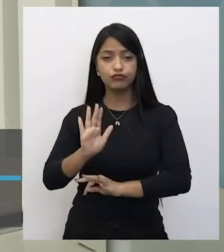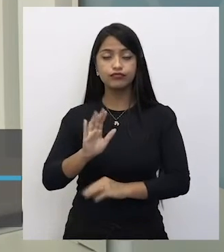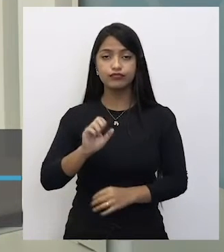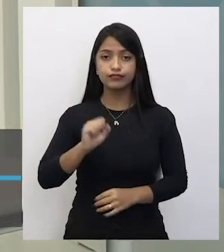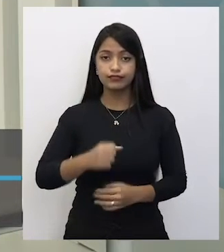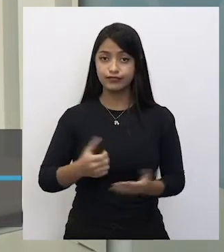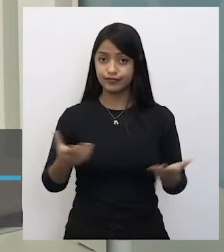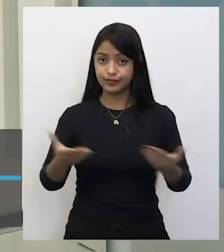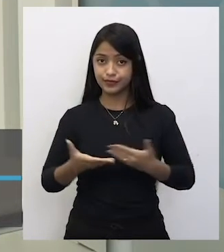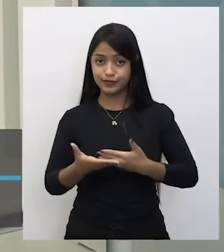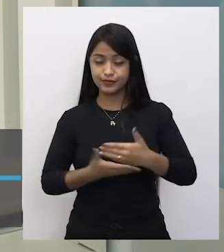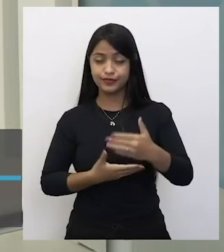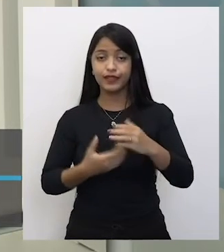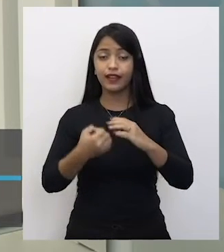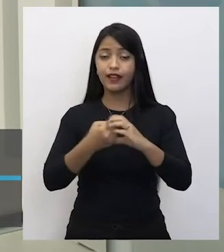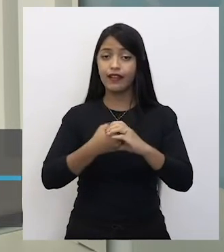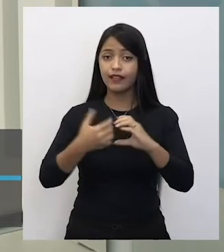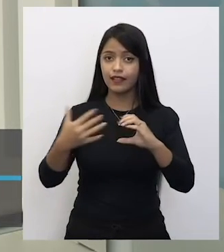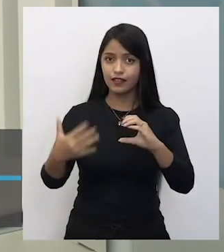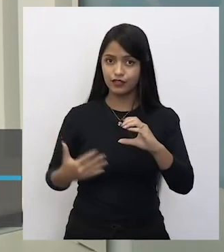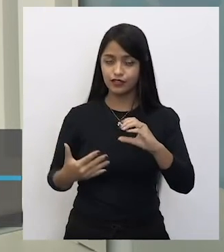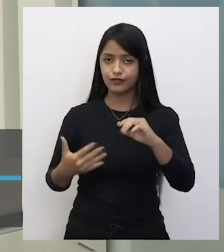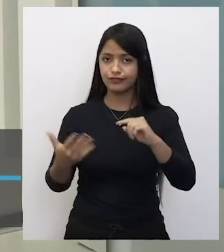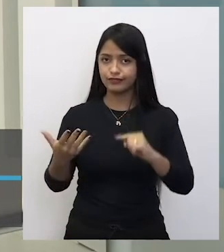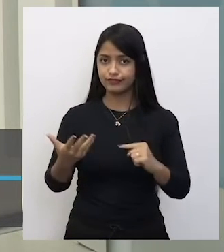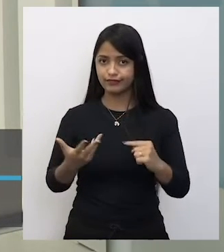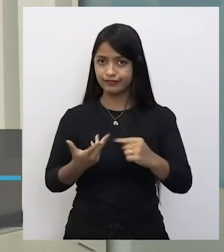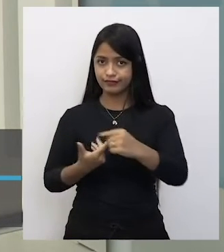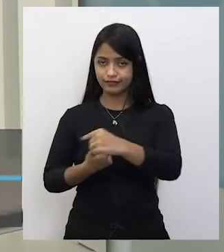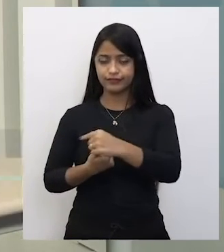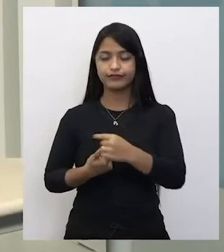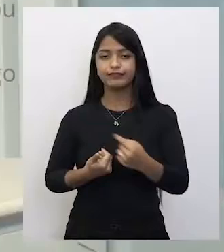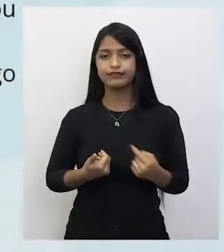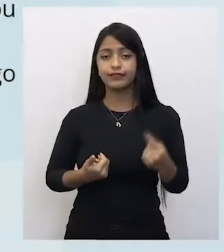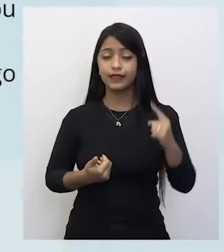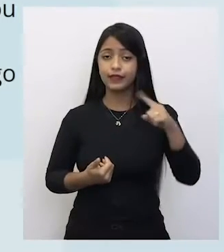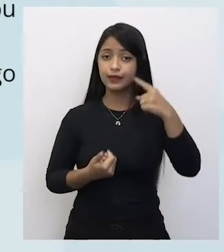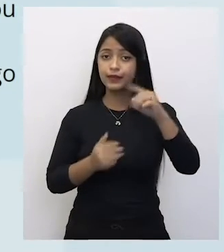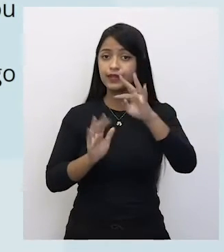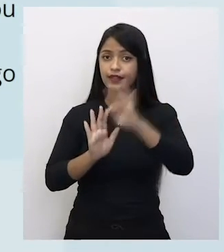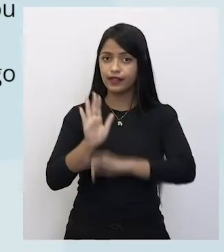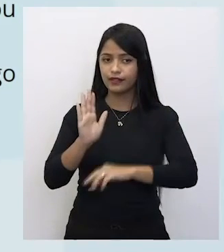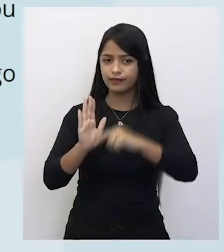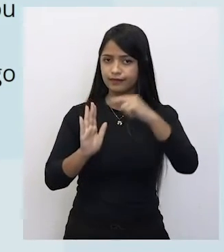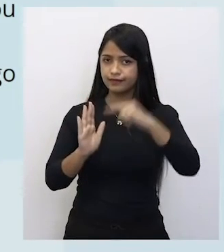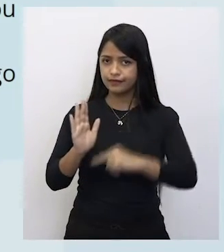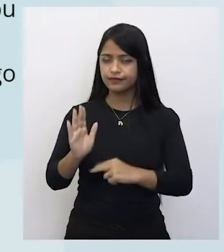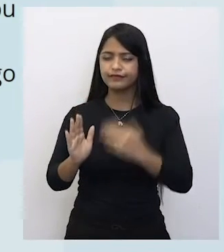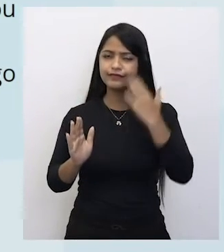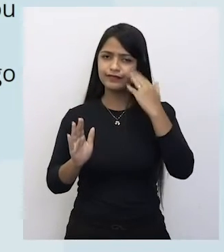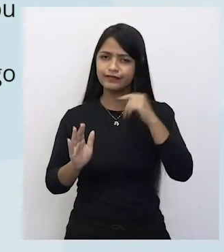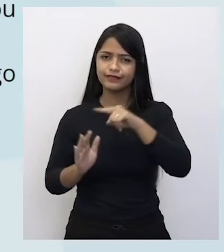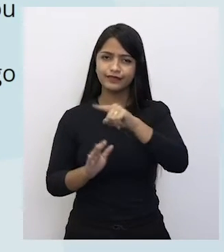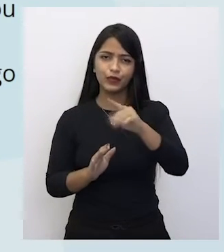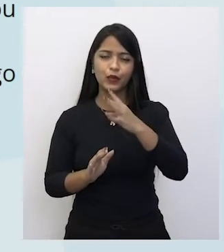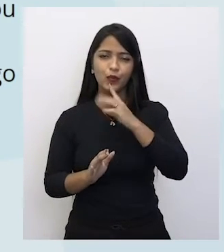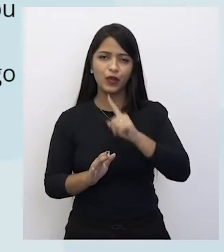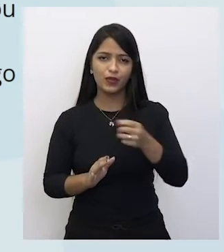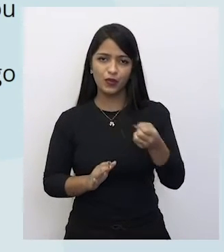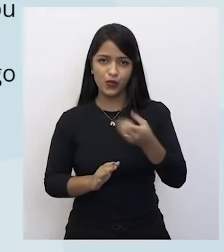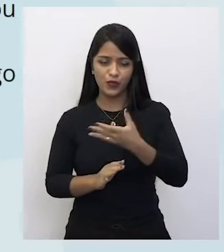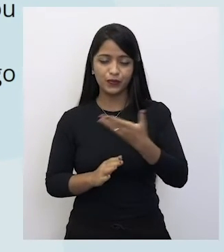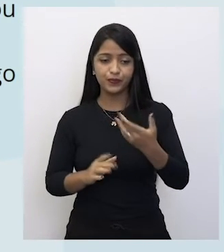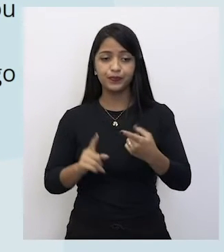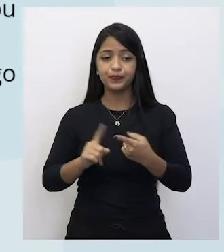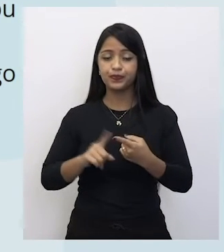vamos lá. Vamos às características aí, só para a gente poder depois ler o texto, porque a gente sabe que isso não é muito comum para vocês. Então, primeiro, ele é